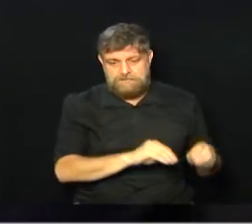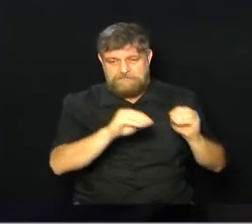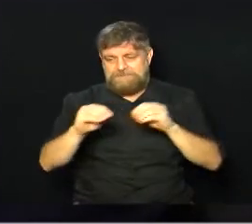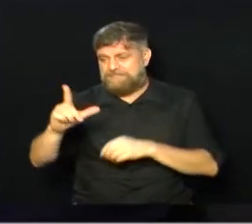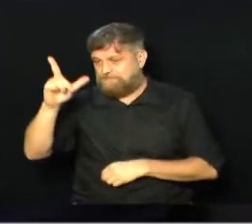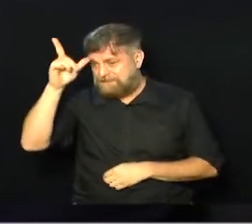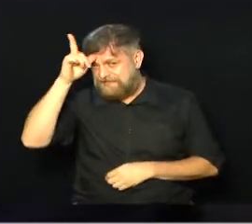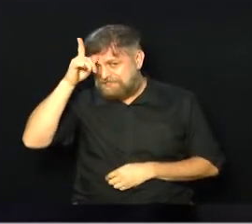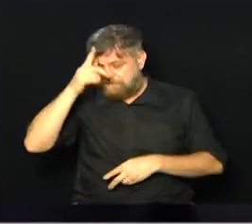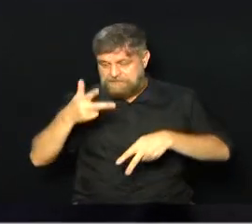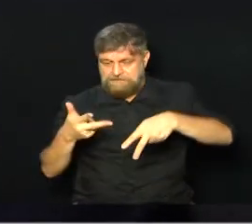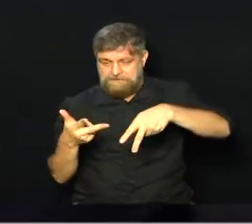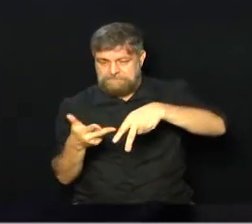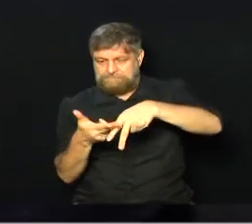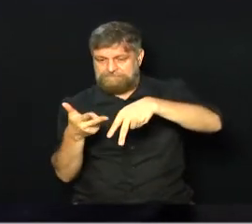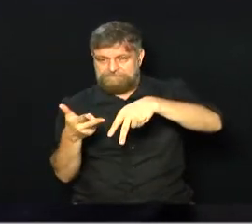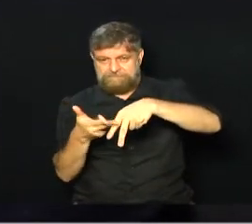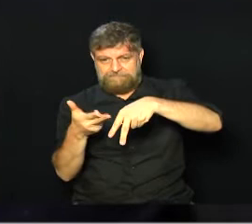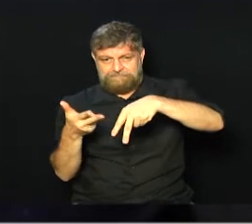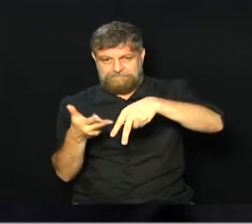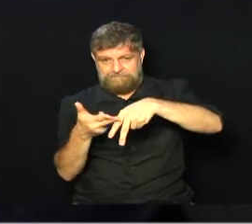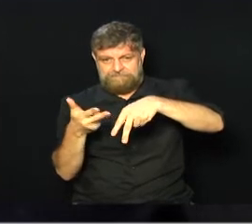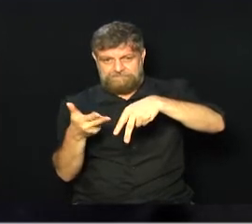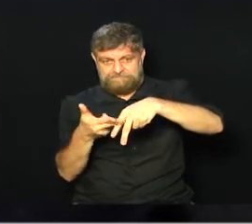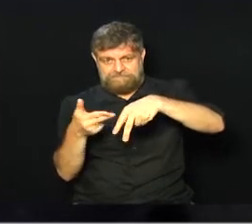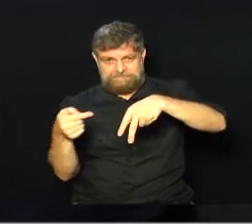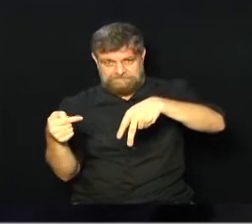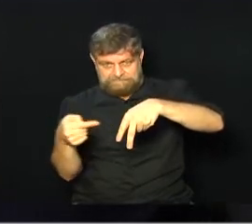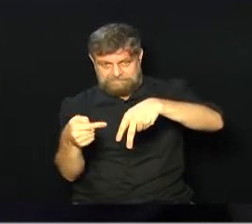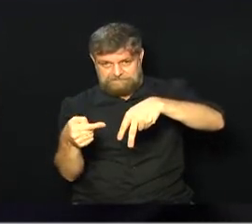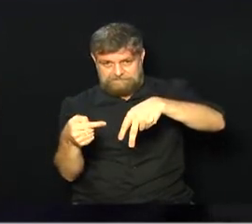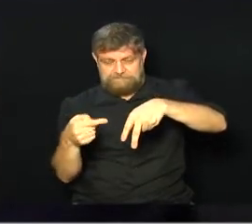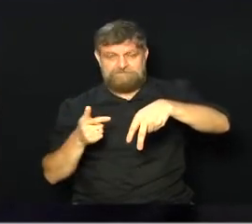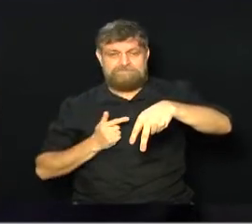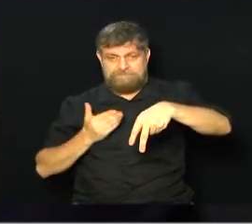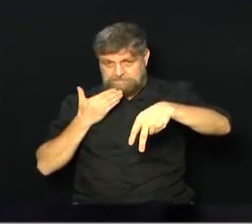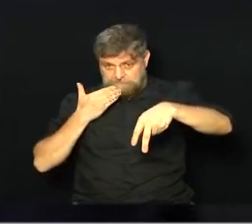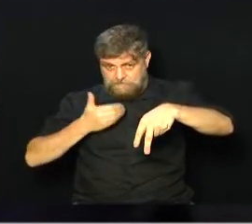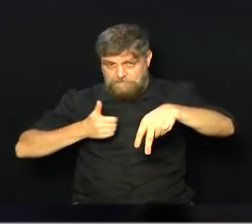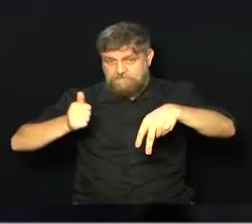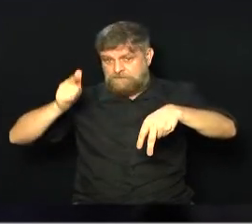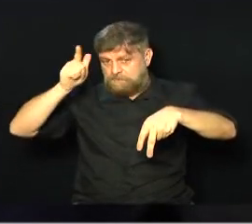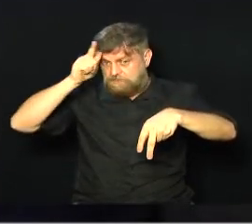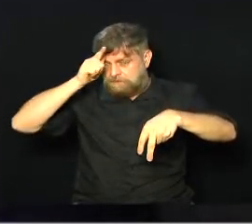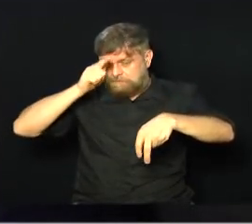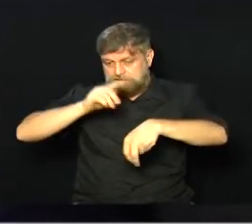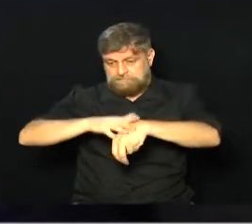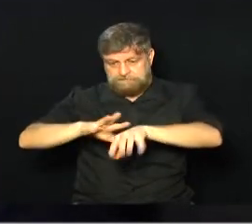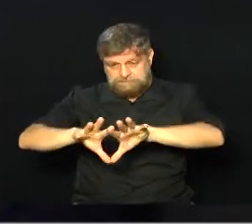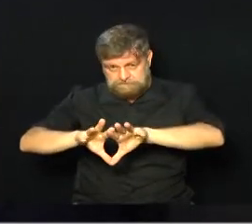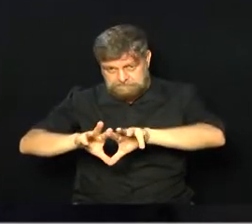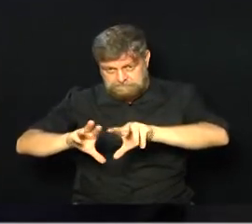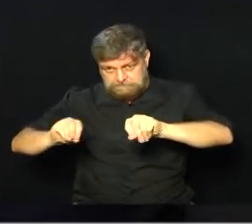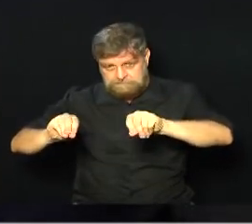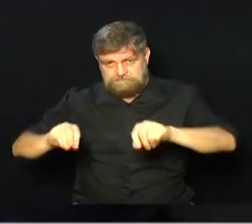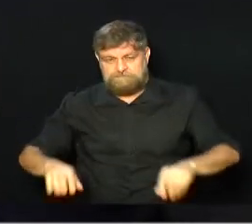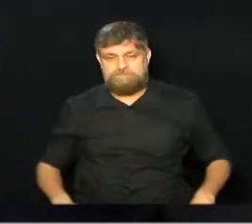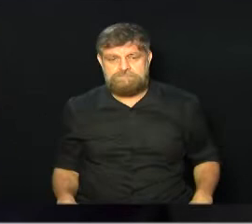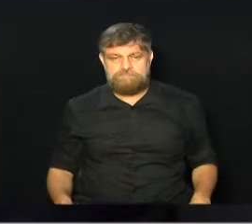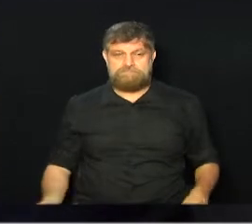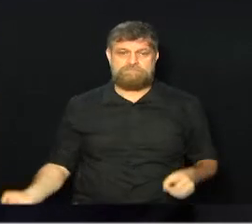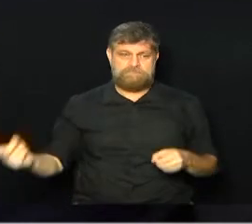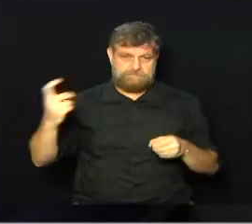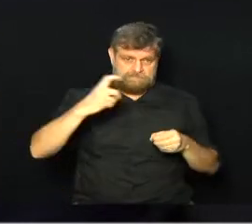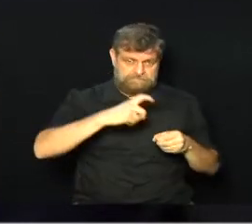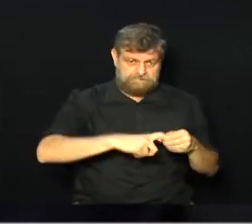cirurgia. Fiz a cirurgia, me recuperei todo na Alemanha, e eles tinham uma parceria com o Hertha Berlim, e